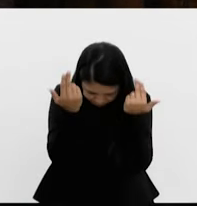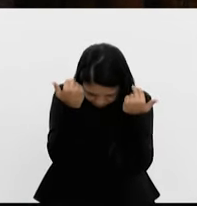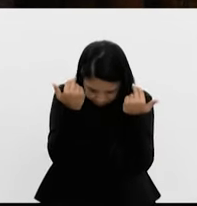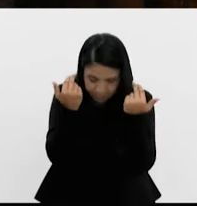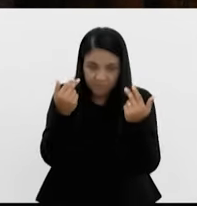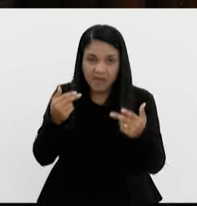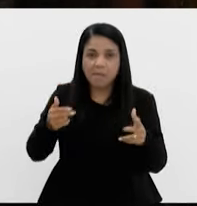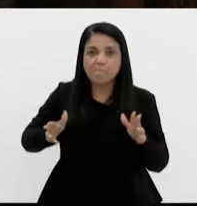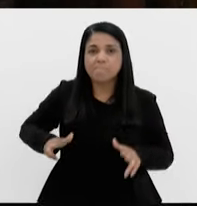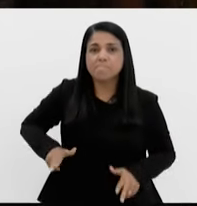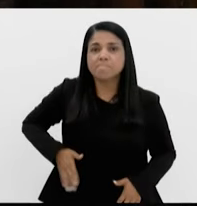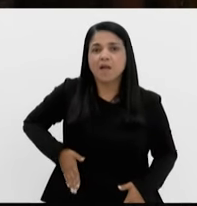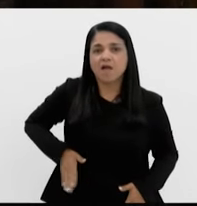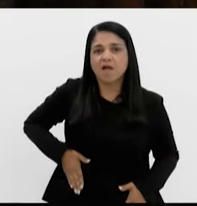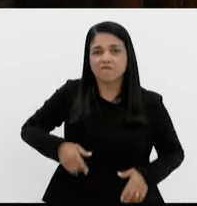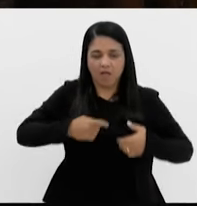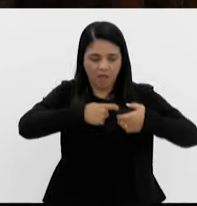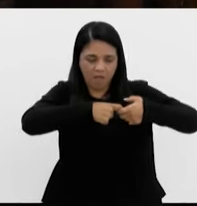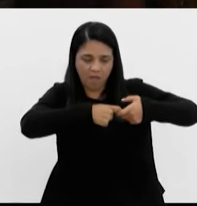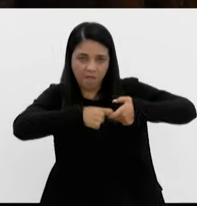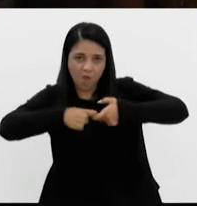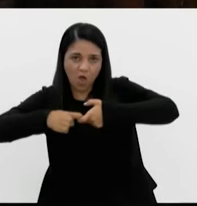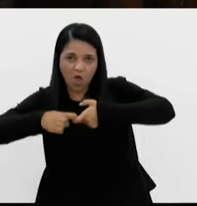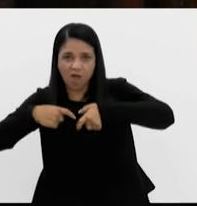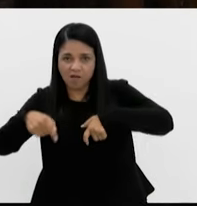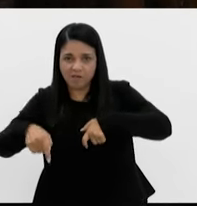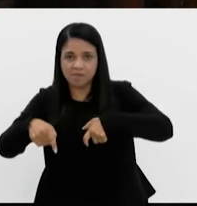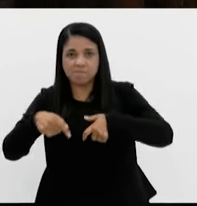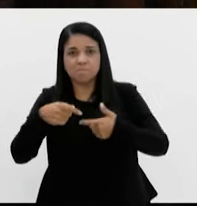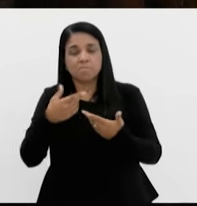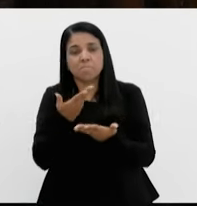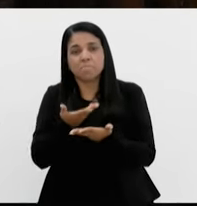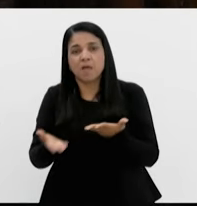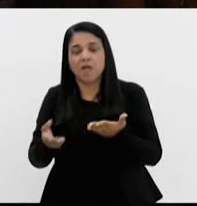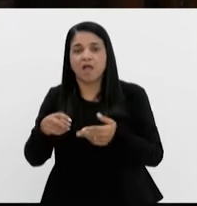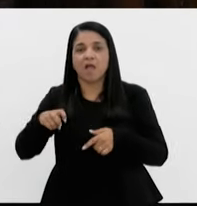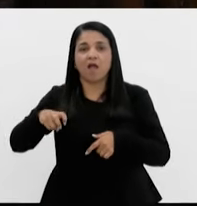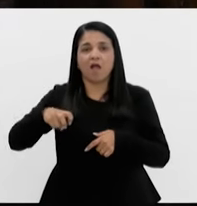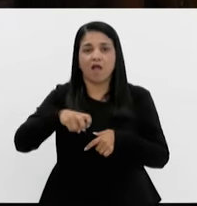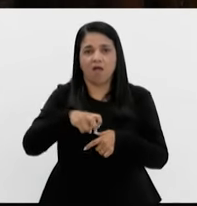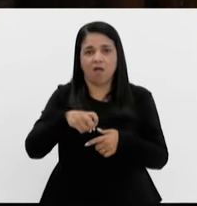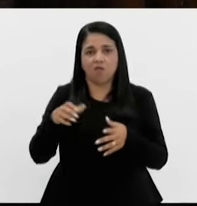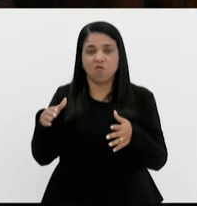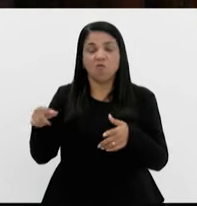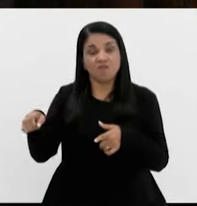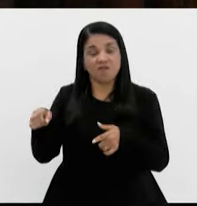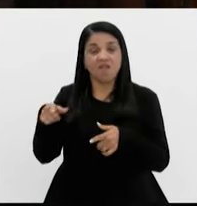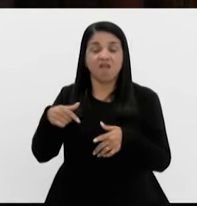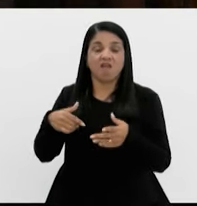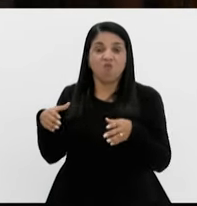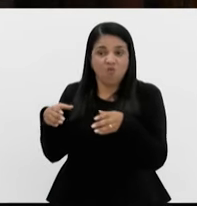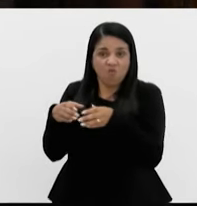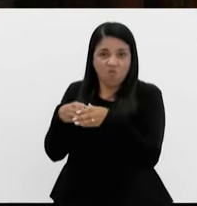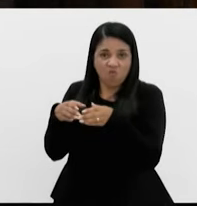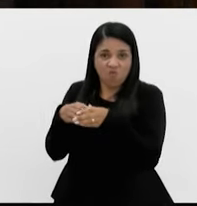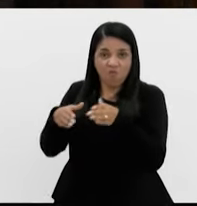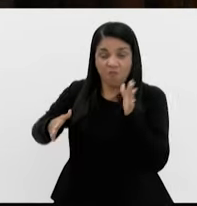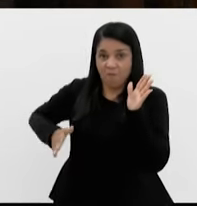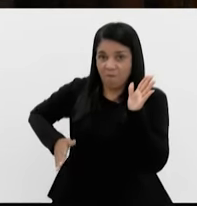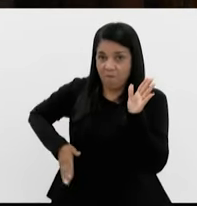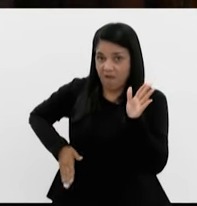o seu bem perdido para da quadrilha que lá se apropriou Deputado Felipe pobel mais uma vez